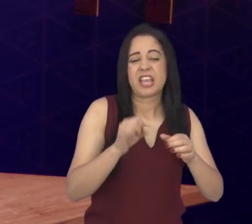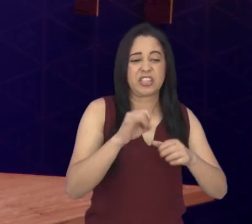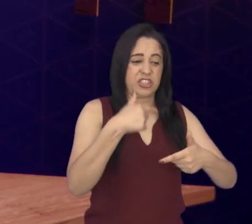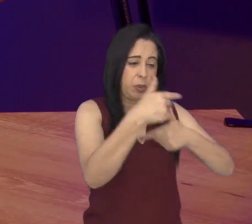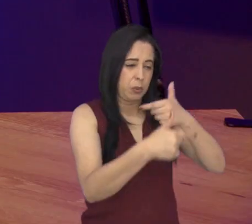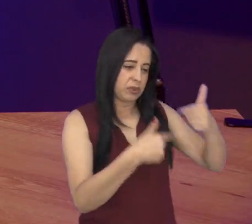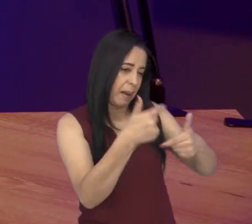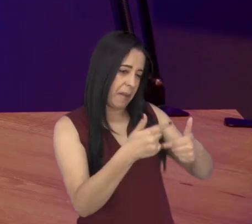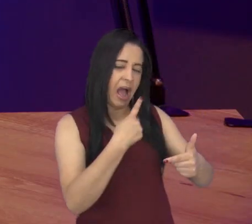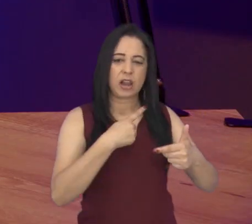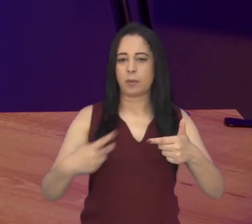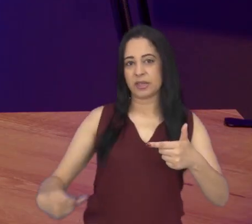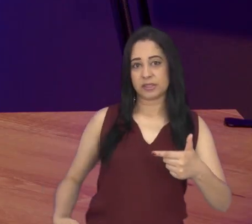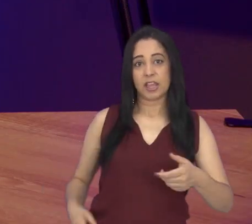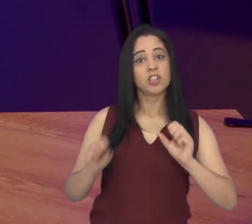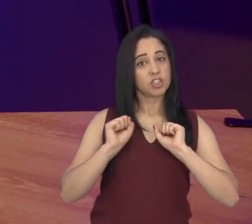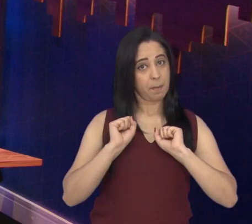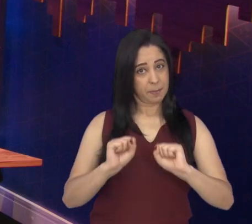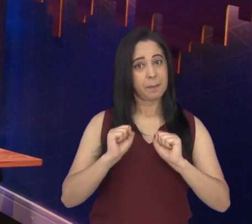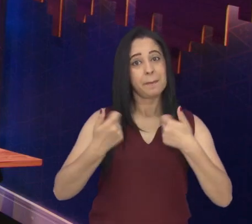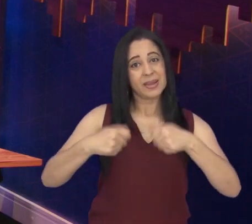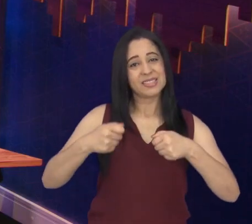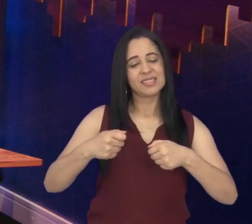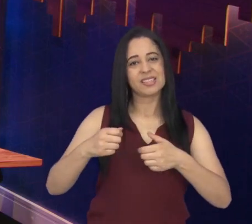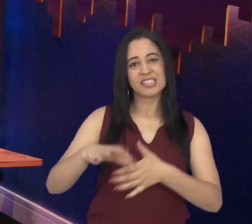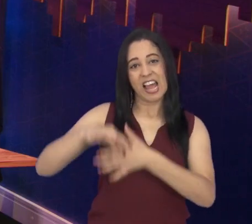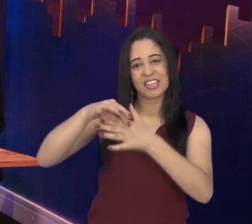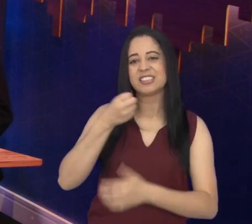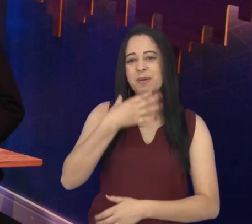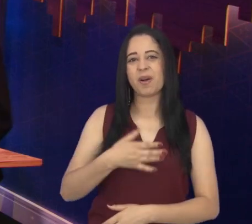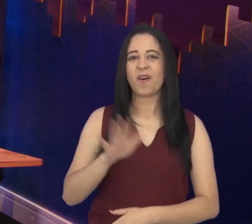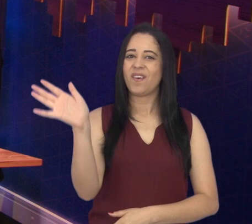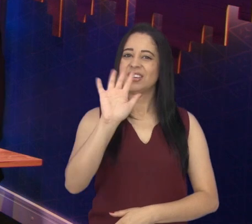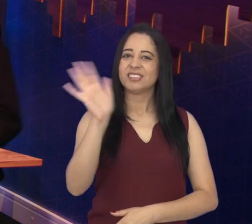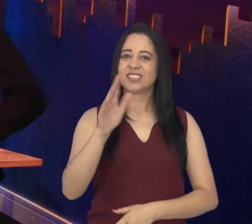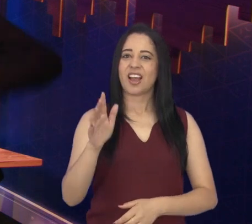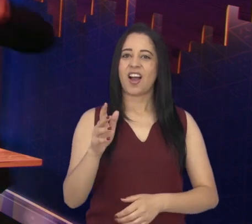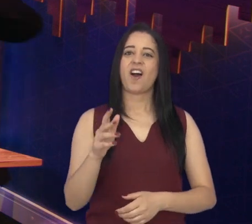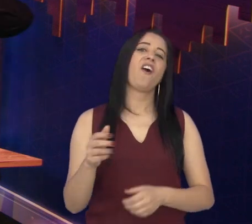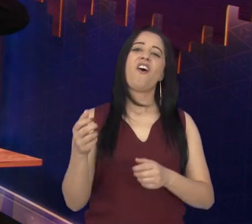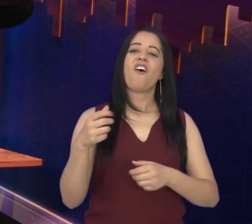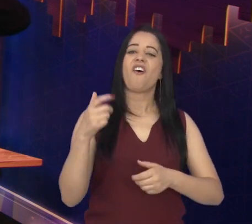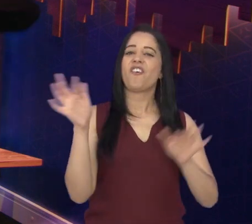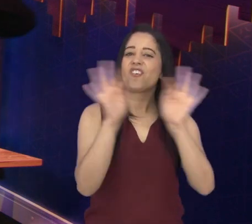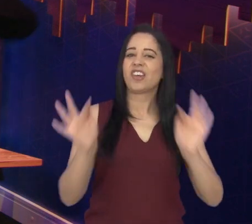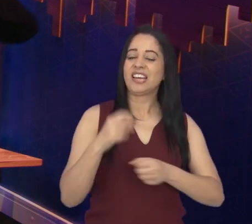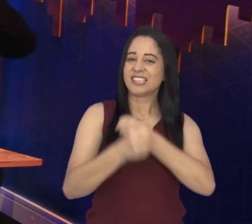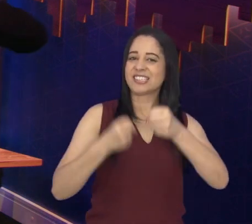na presidência, no trabalho, que a gente seja, né, e tenha bons líderes. É isso aí. Feliz ano novo, galera.